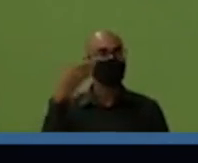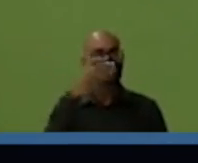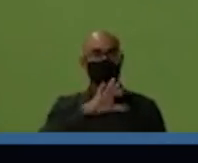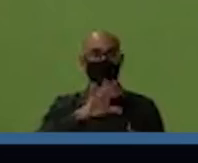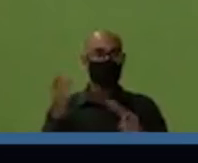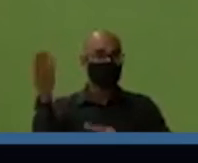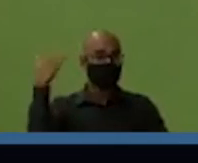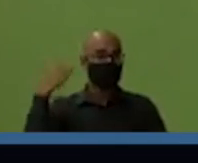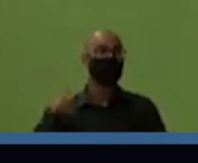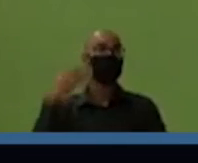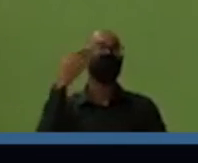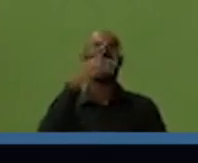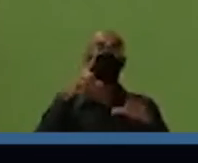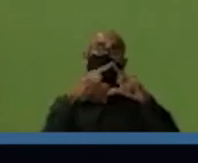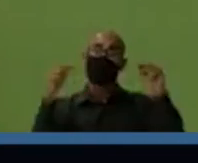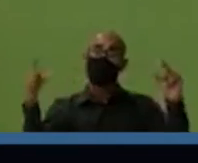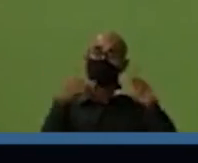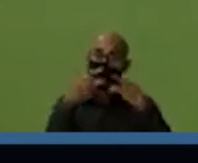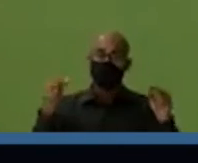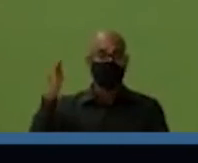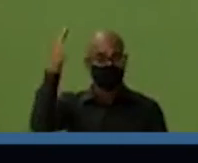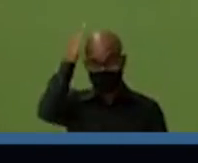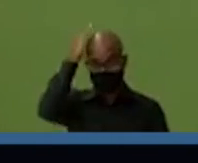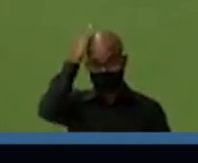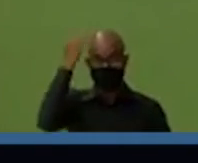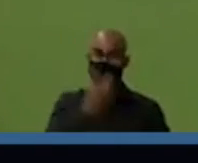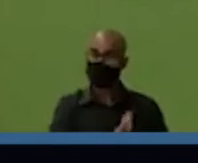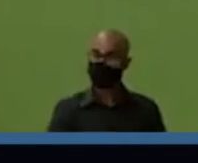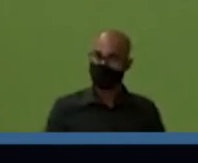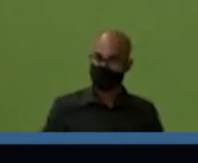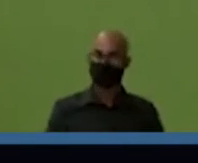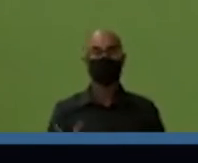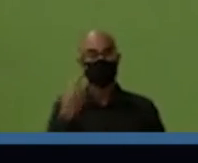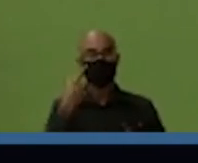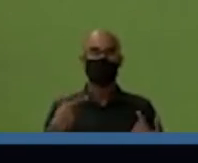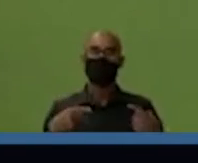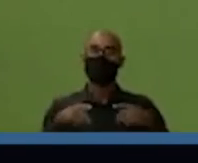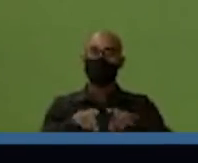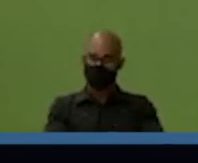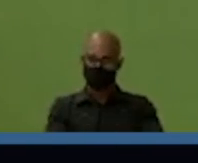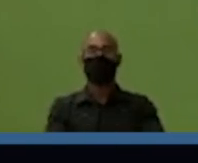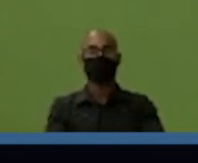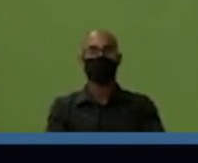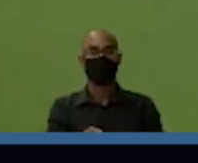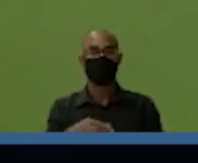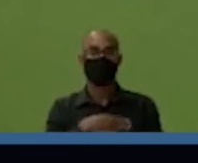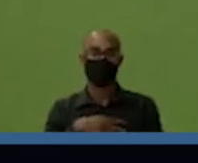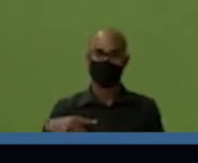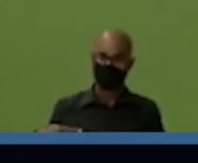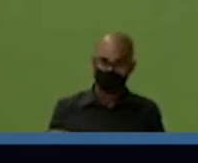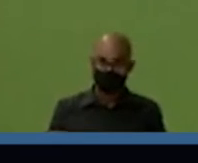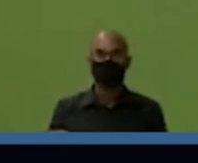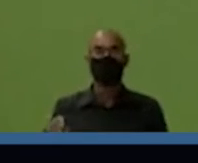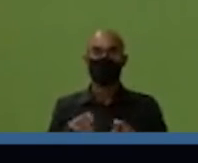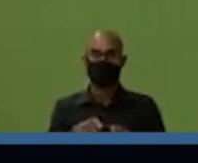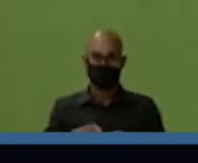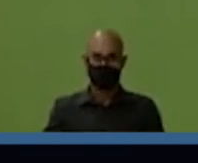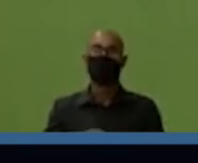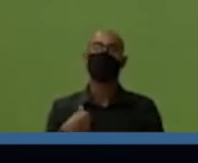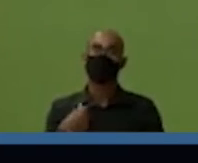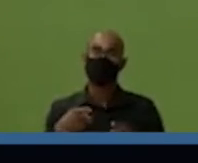desse secretário, junto com o governador Reinaldo Zambuja, junto com o procurador do Ministério Público Estadual, doutor Alexandre